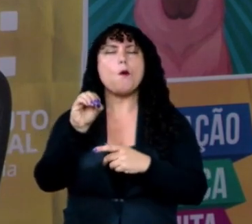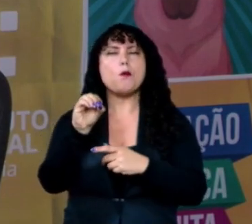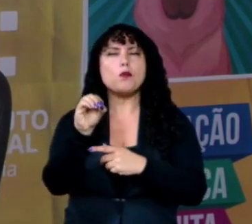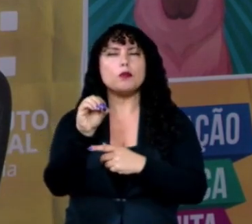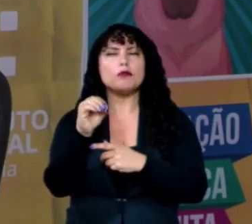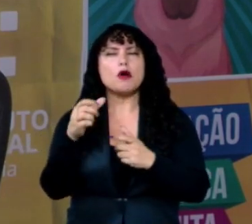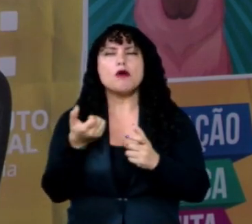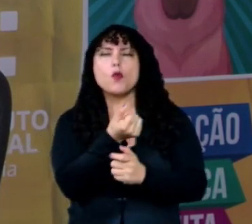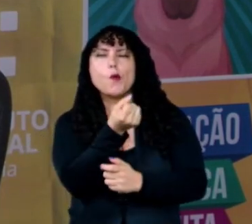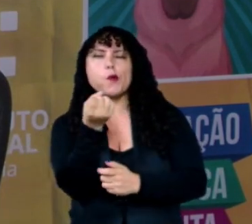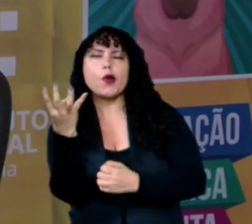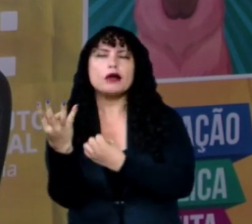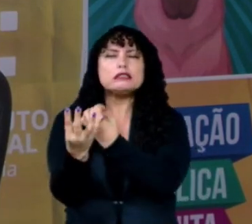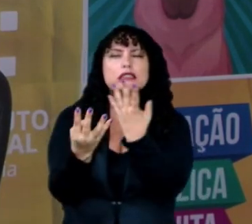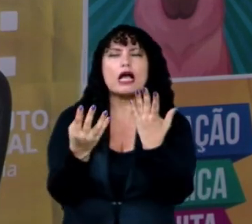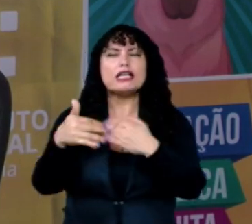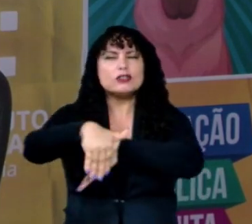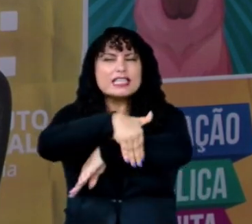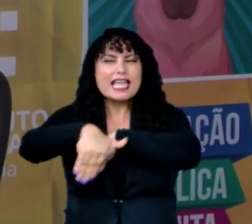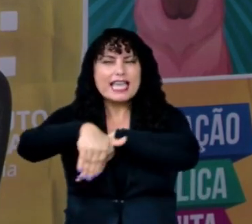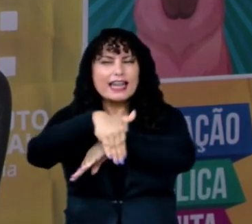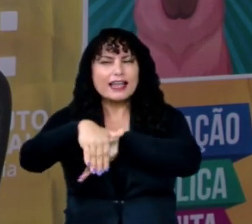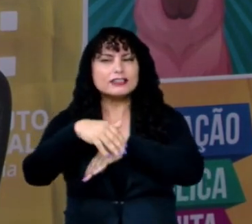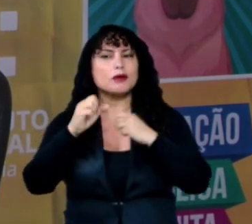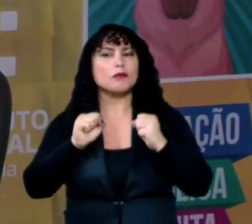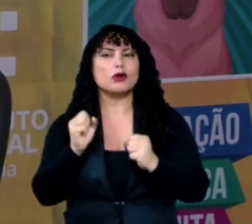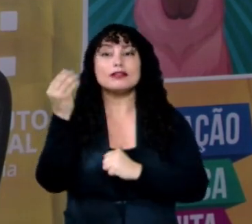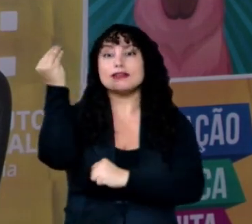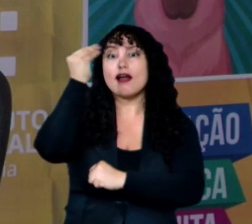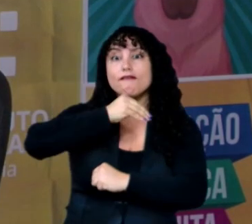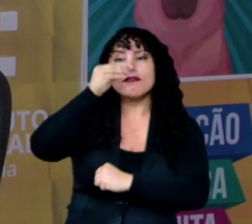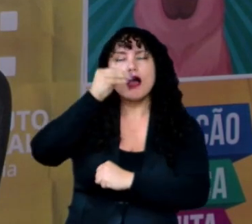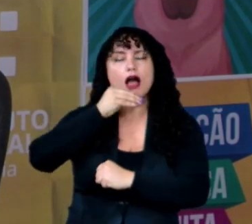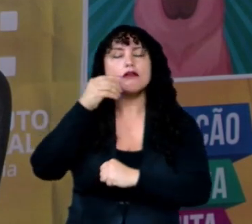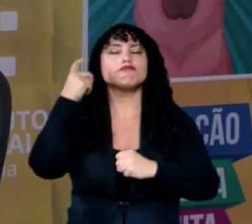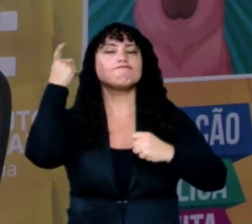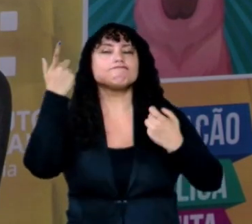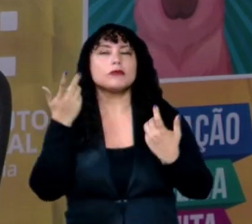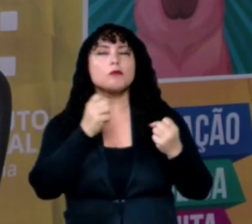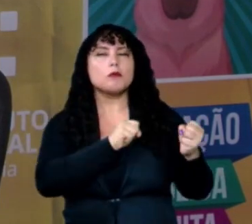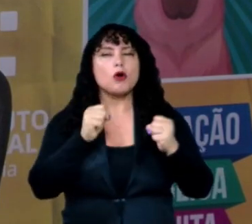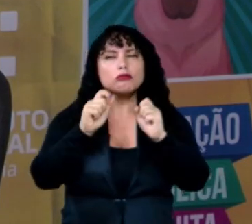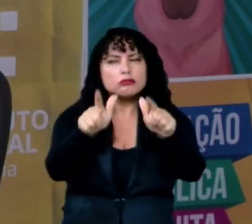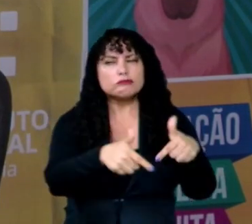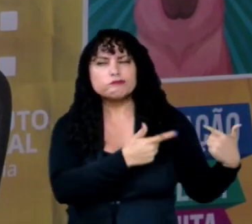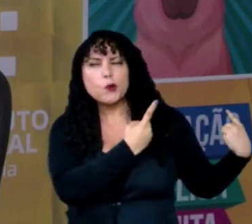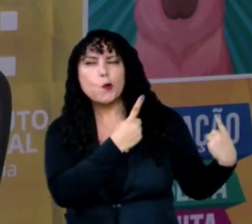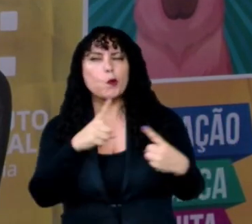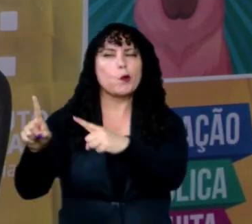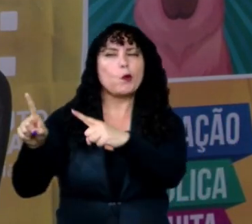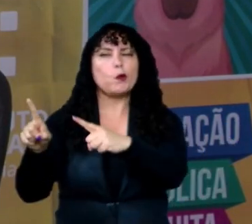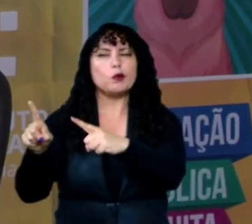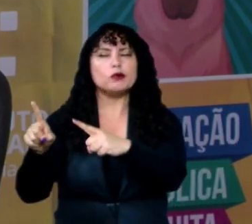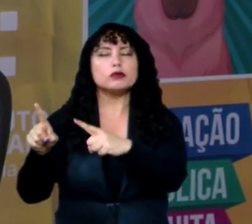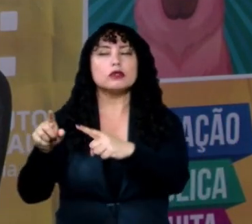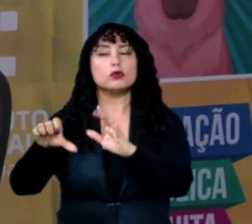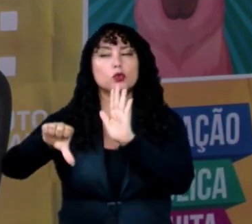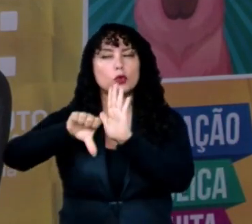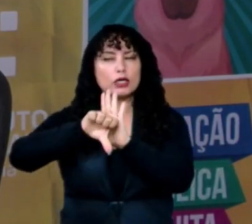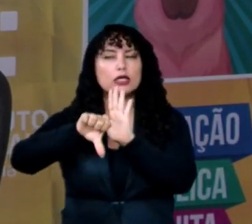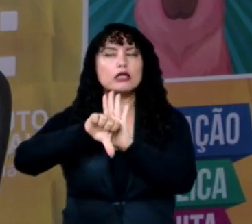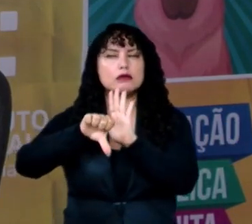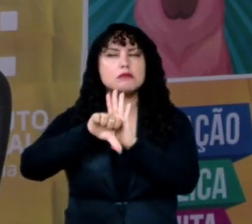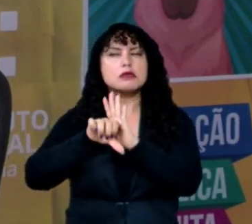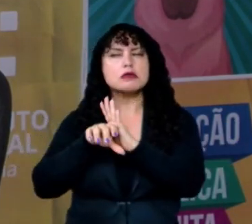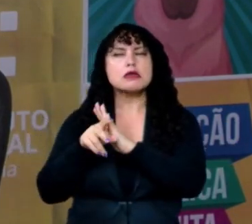no volume tal, e dar um endereço, você pode fragilizar, né? Você pode ter ações, né, do crime, né,